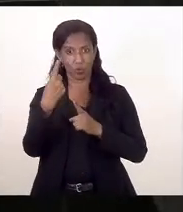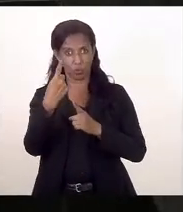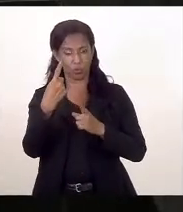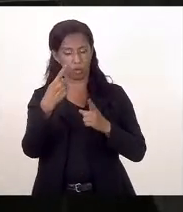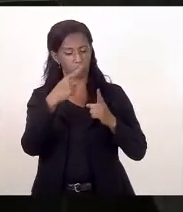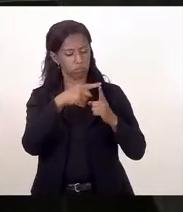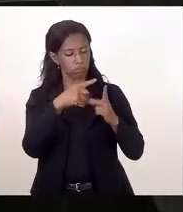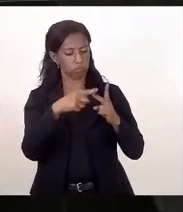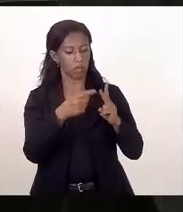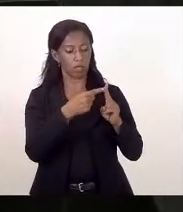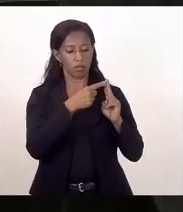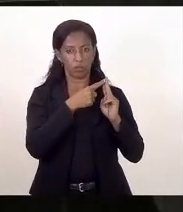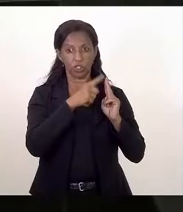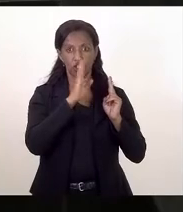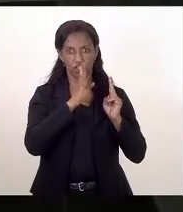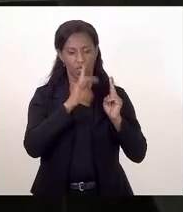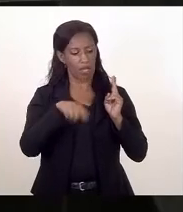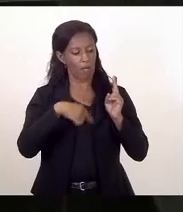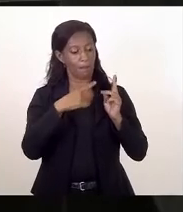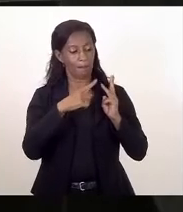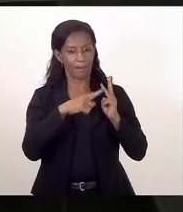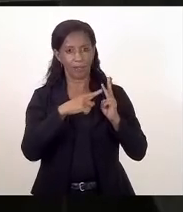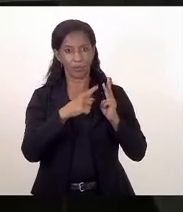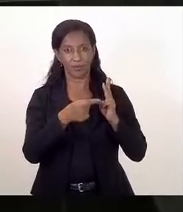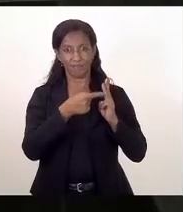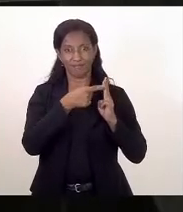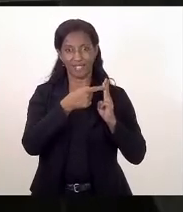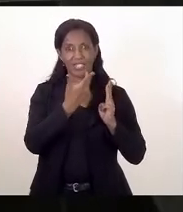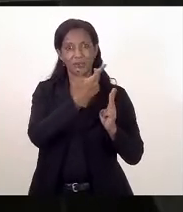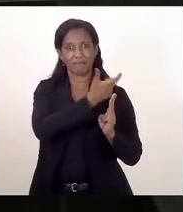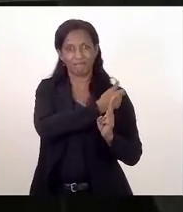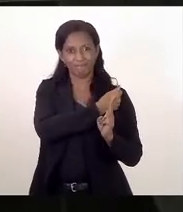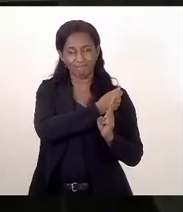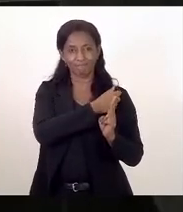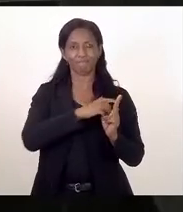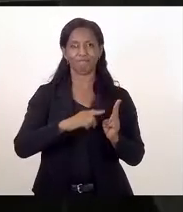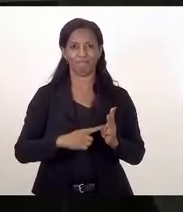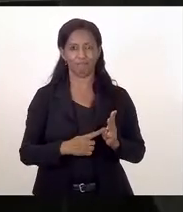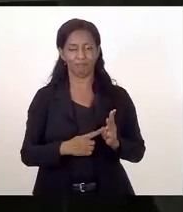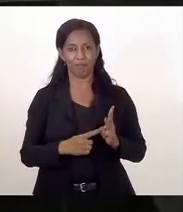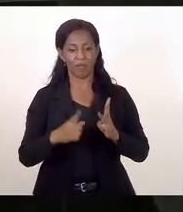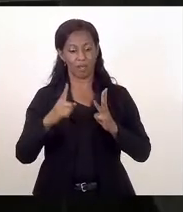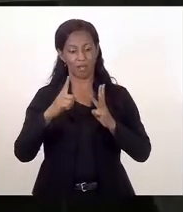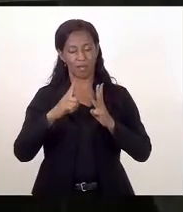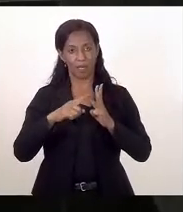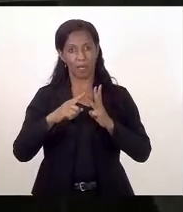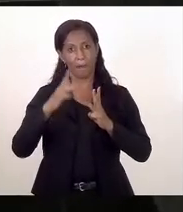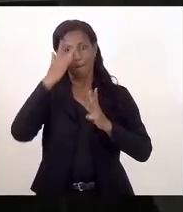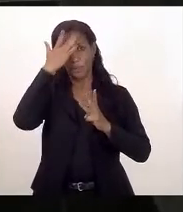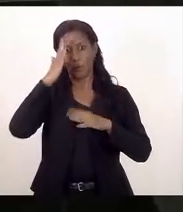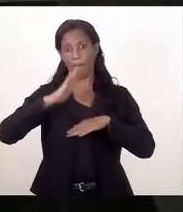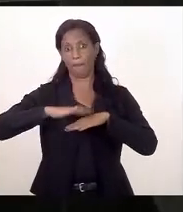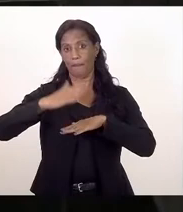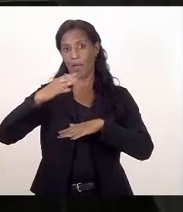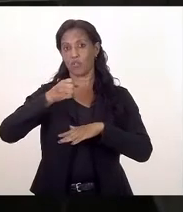para o pessoal da saúde e para o pessoal da terceira idade,